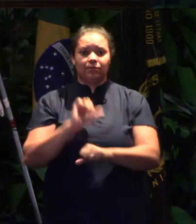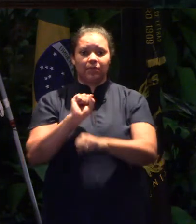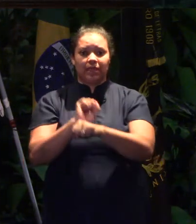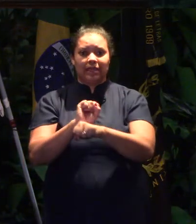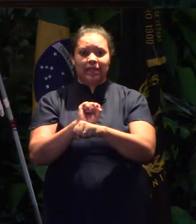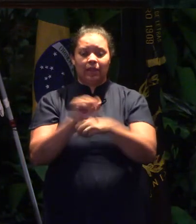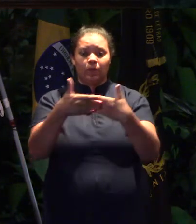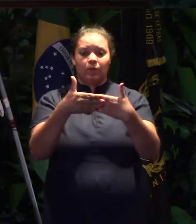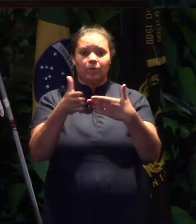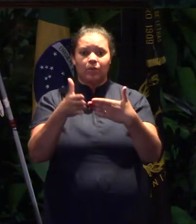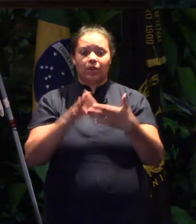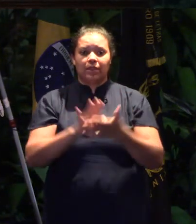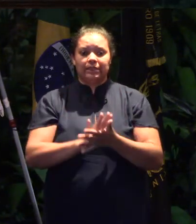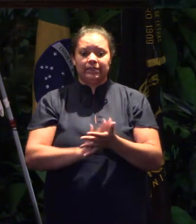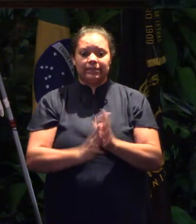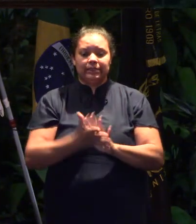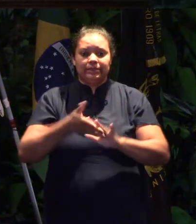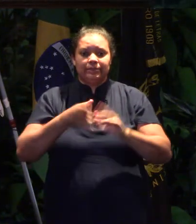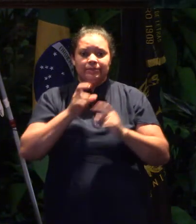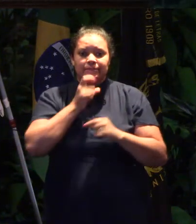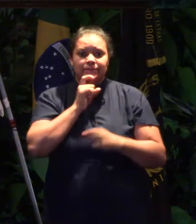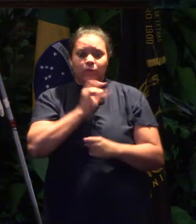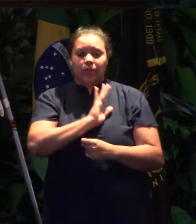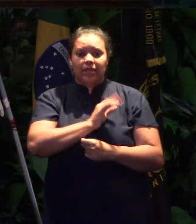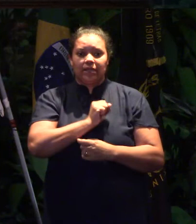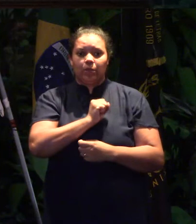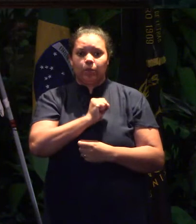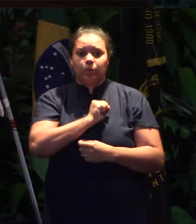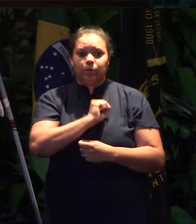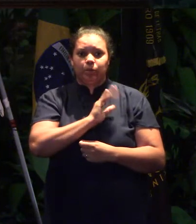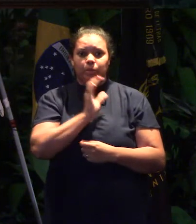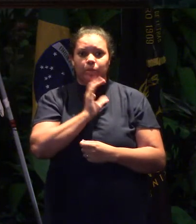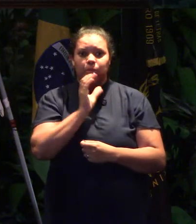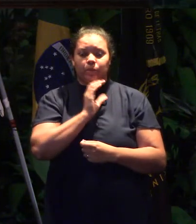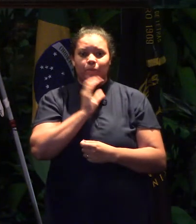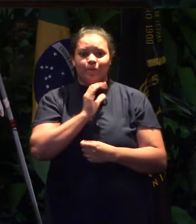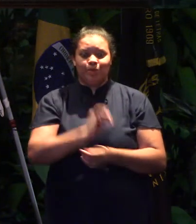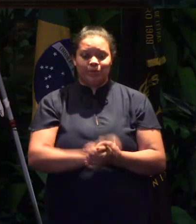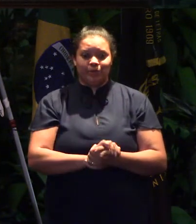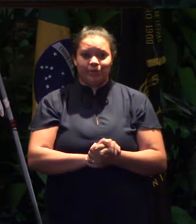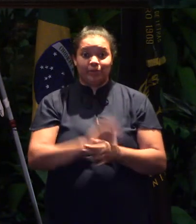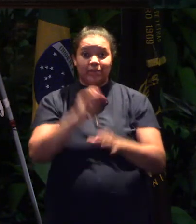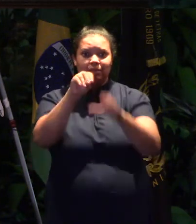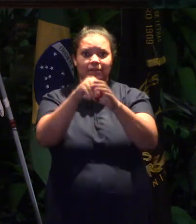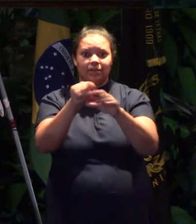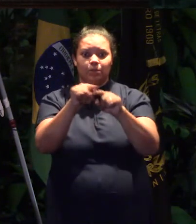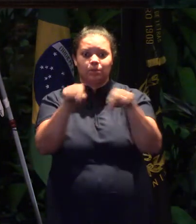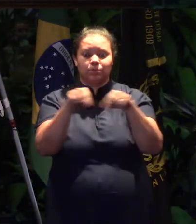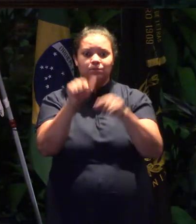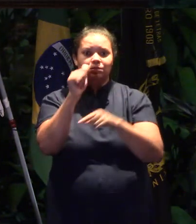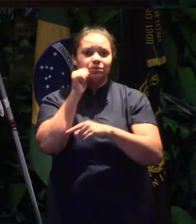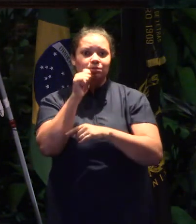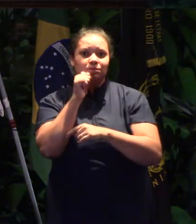da porta, minhas mãos estavam frias e o coração ligeiramente acelerado. Lá dentro, ela me esperava,